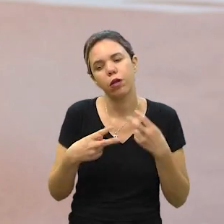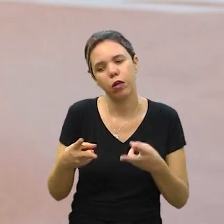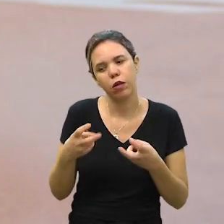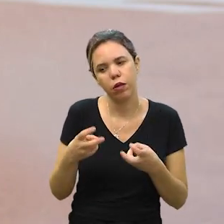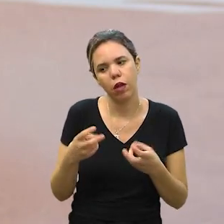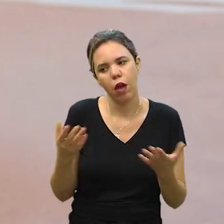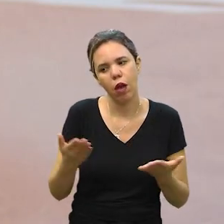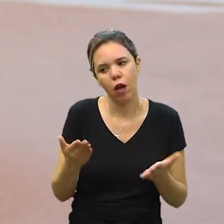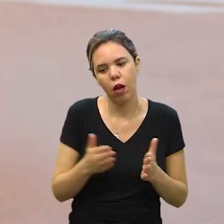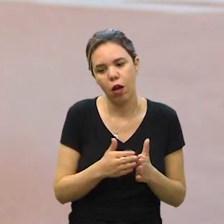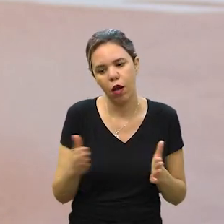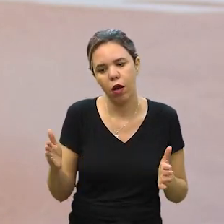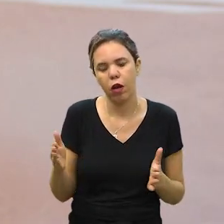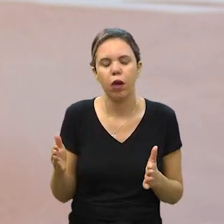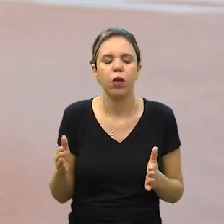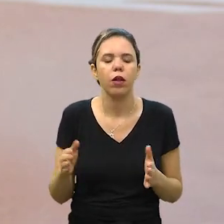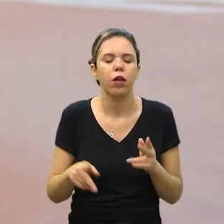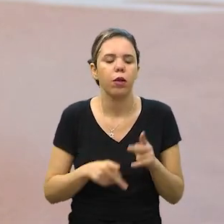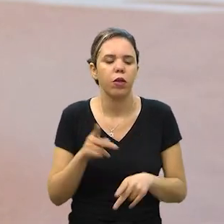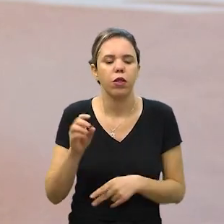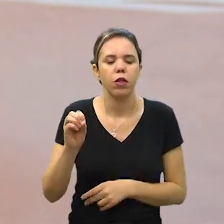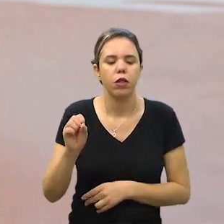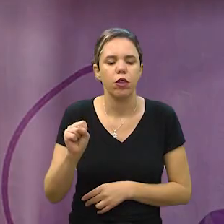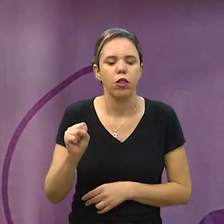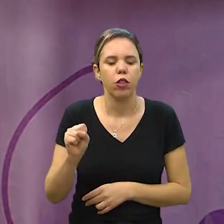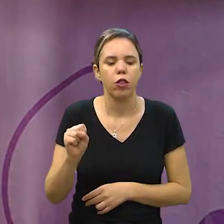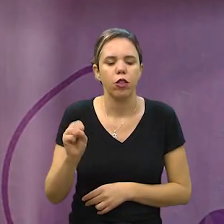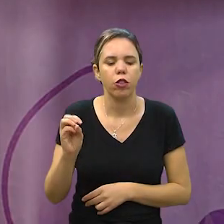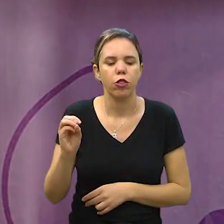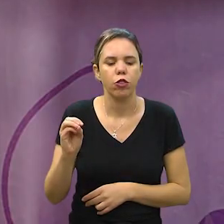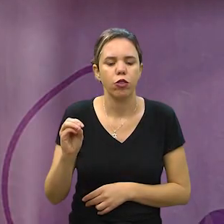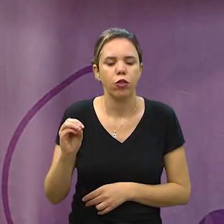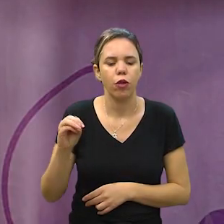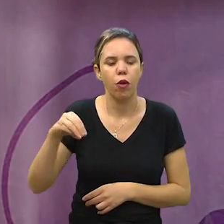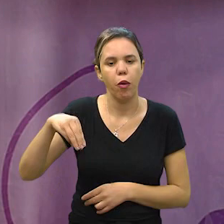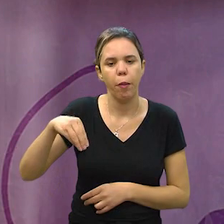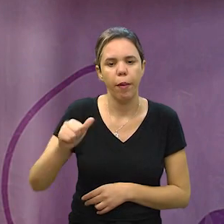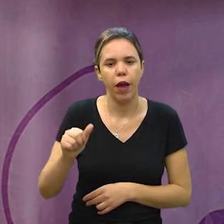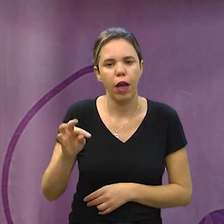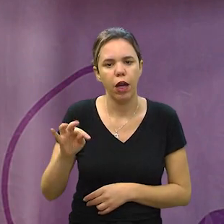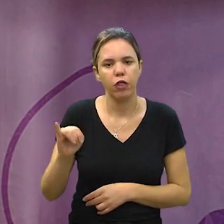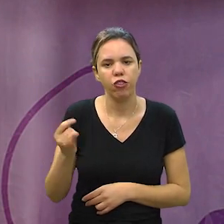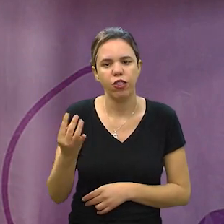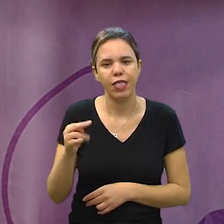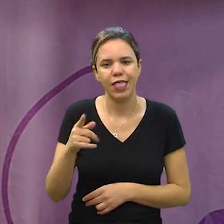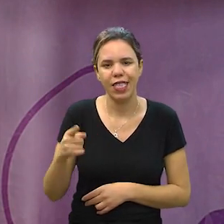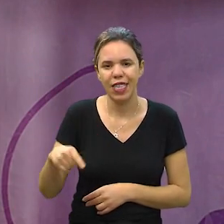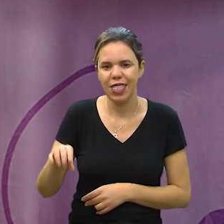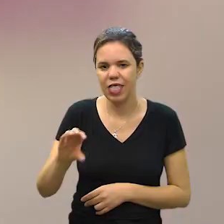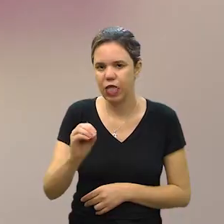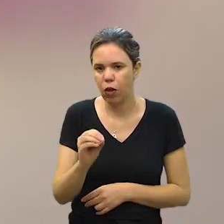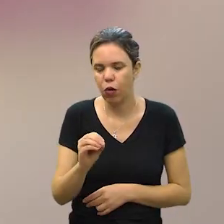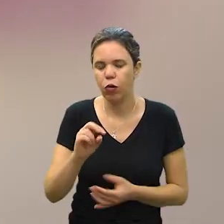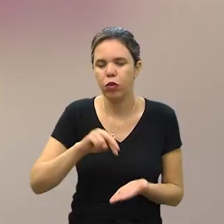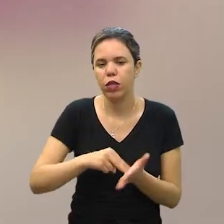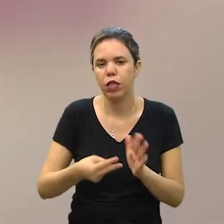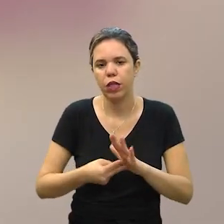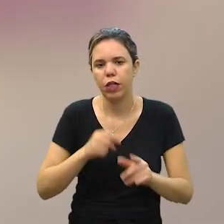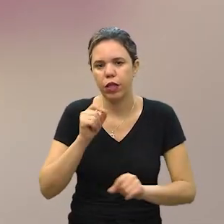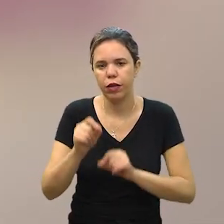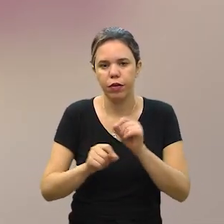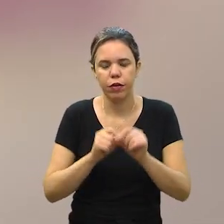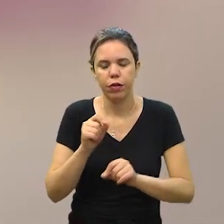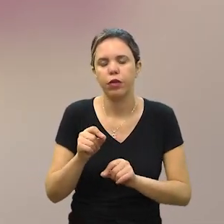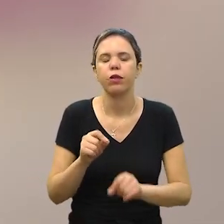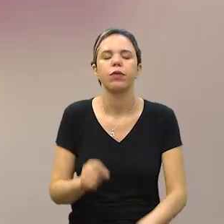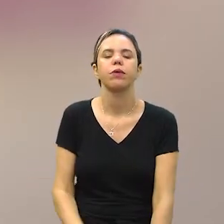gente vê isso agora com mais frequência? Eu até queria que você explicasse o que é. Pois é.